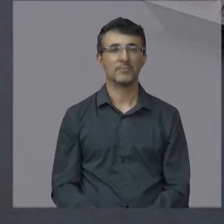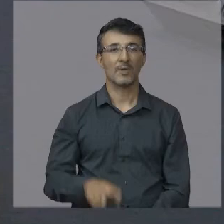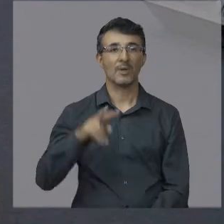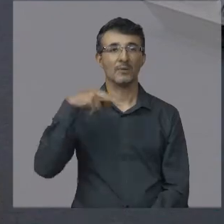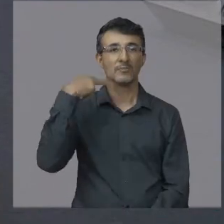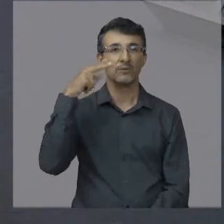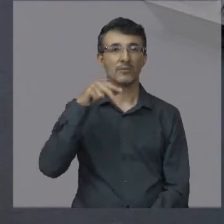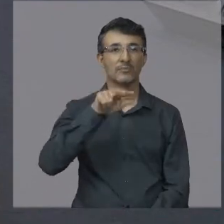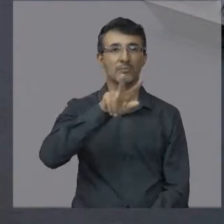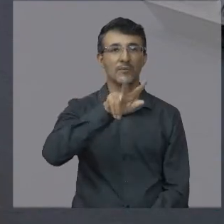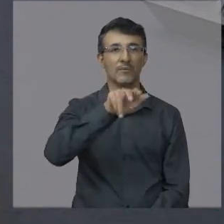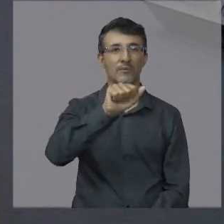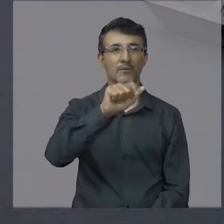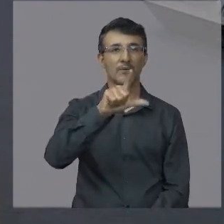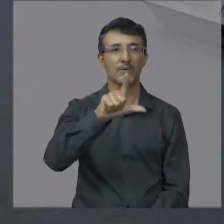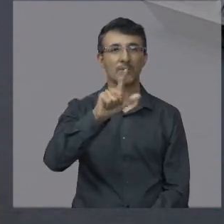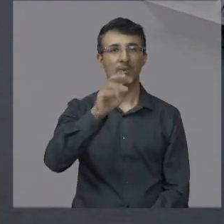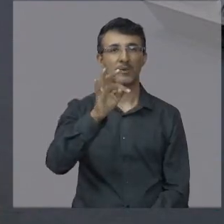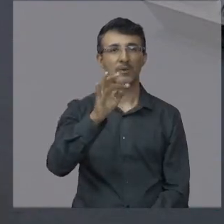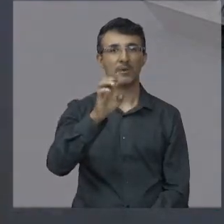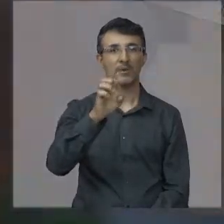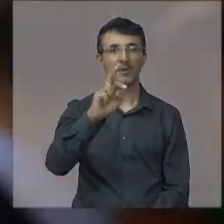Vereador Walter Hayashi.